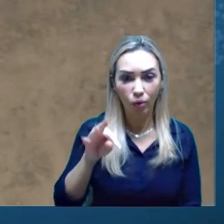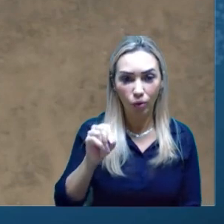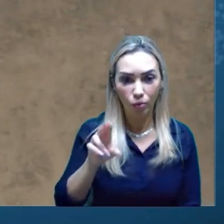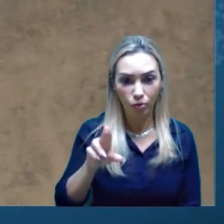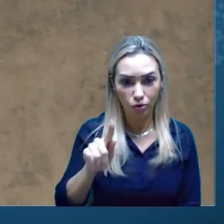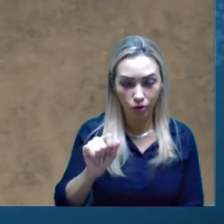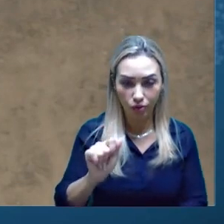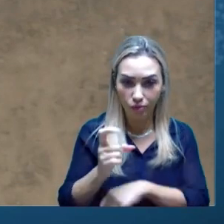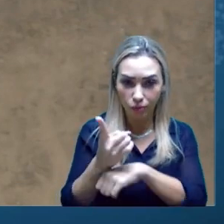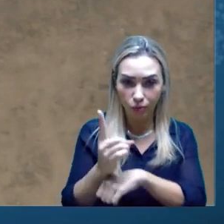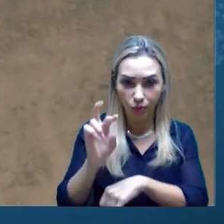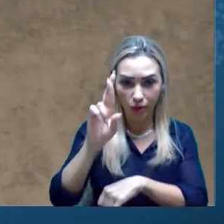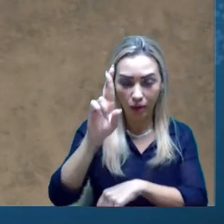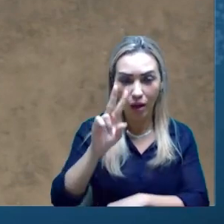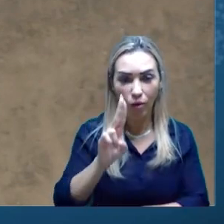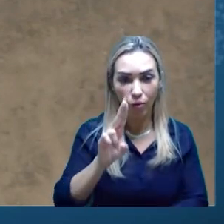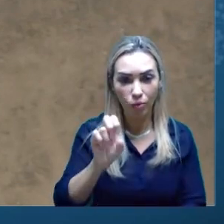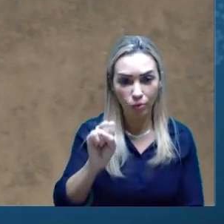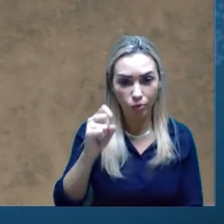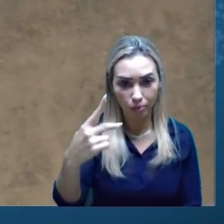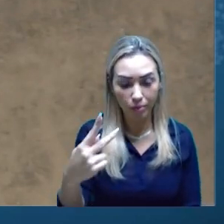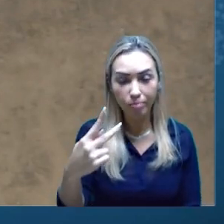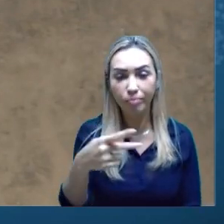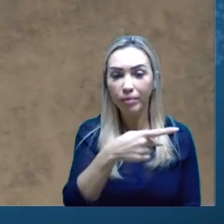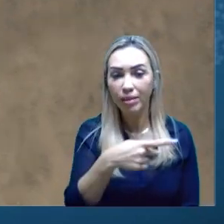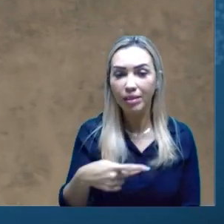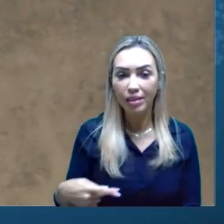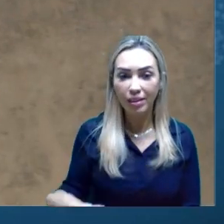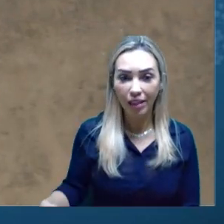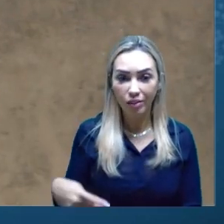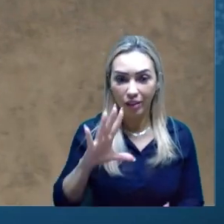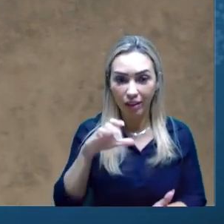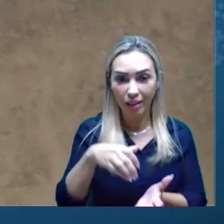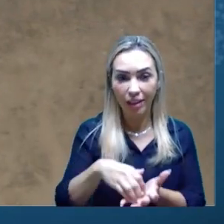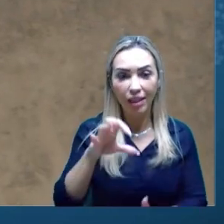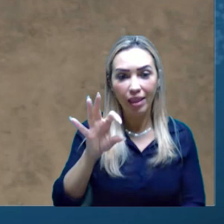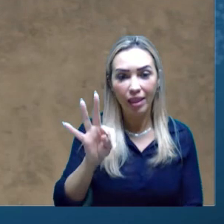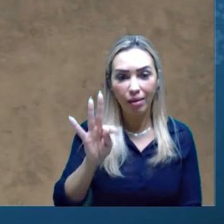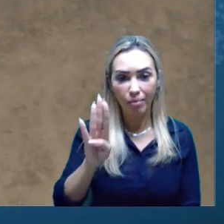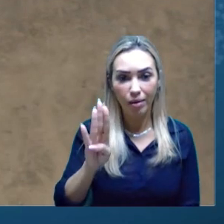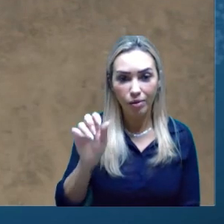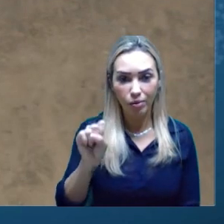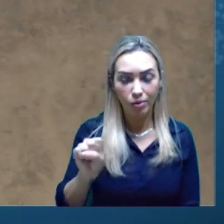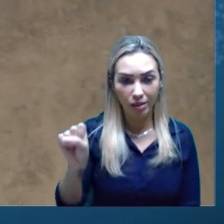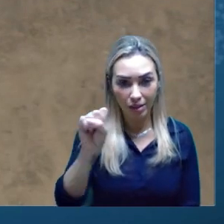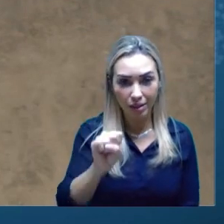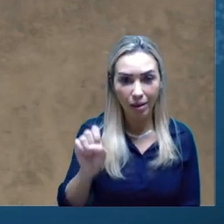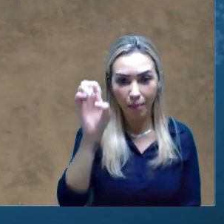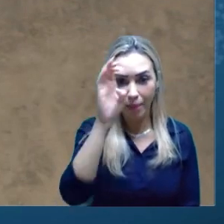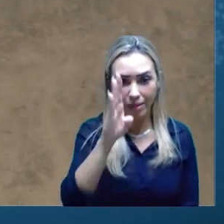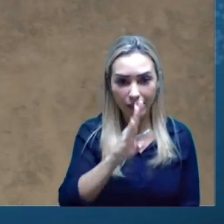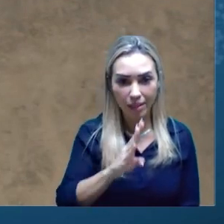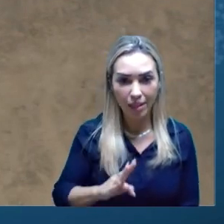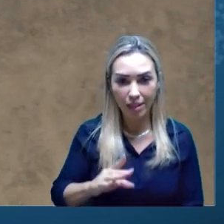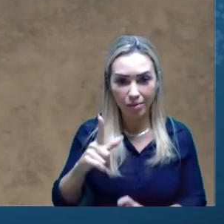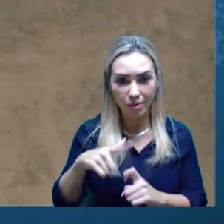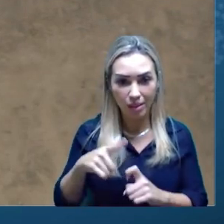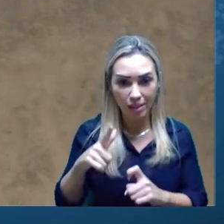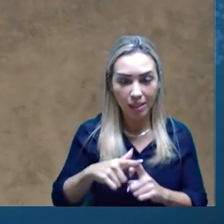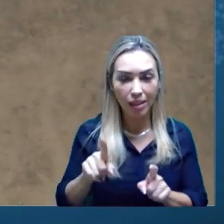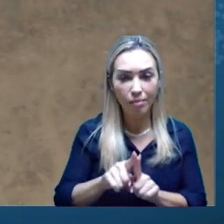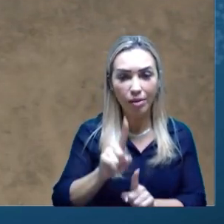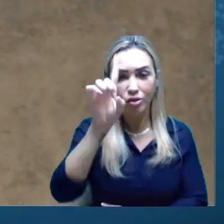São Paulo, foi presidente da Rede TB, da Sociedade Brasileira de Medicina Tropical e diretor do Departamento